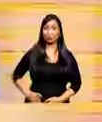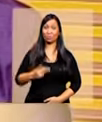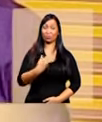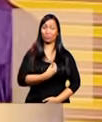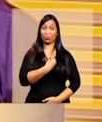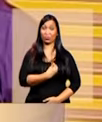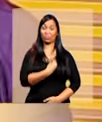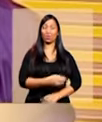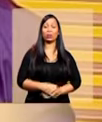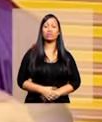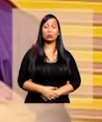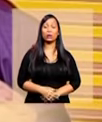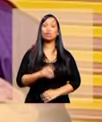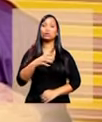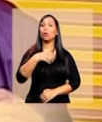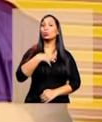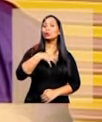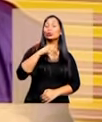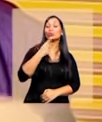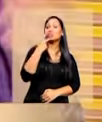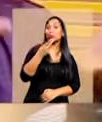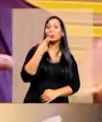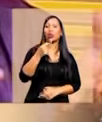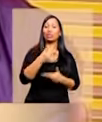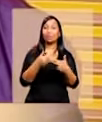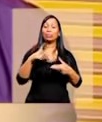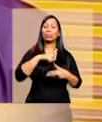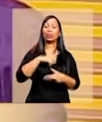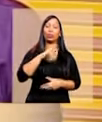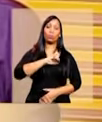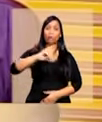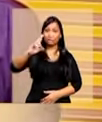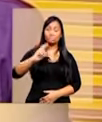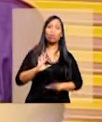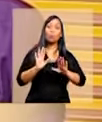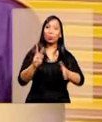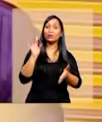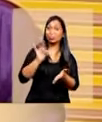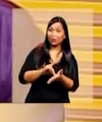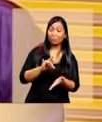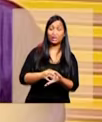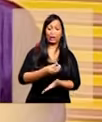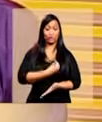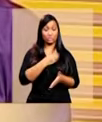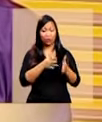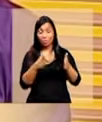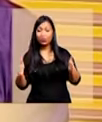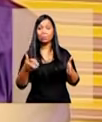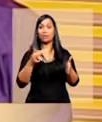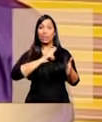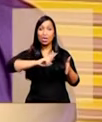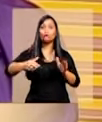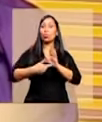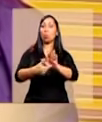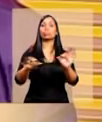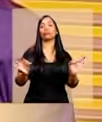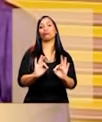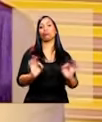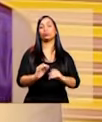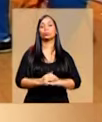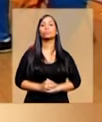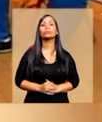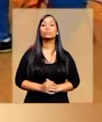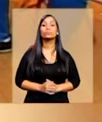na sua própria vivência. É apenas um modo de dizer que tem uma religião, quando na verdade, na vida, essa religião não se